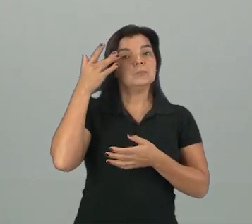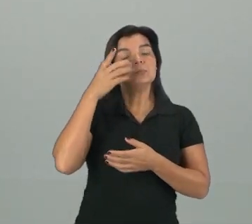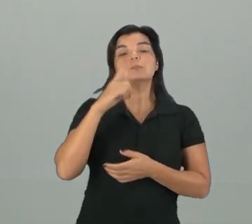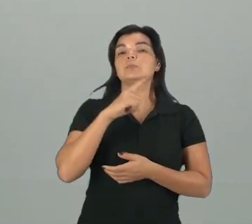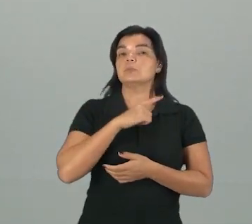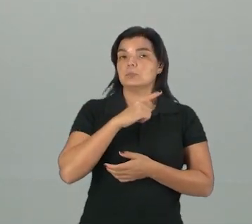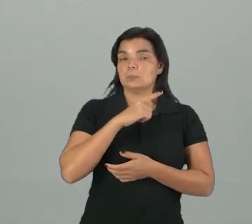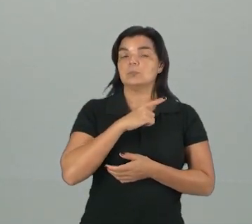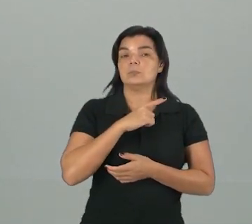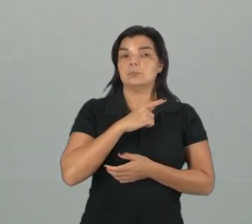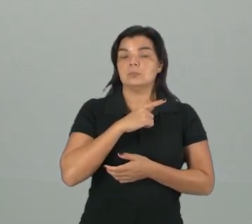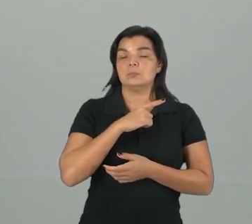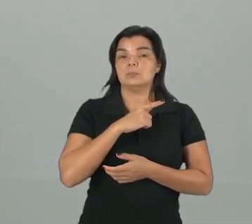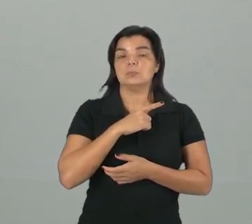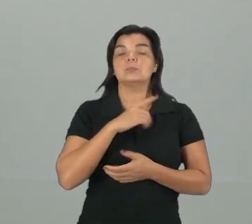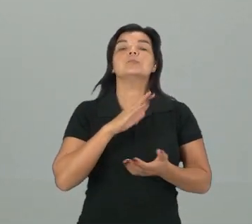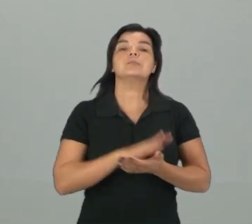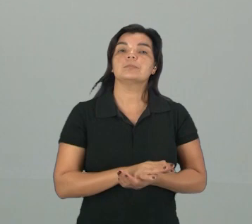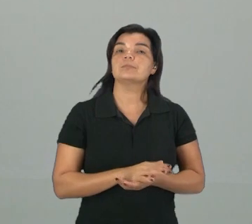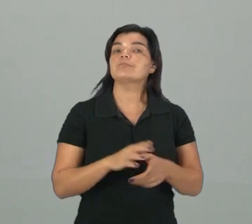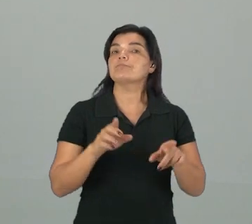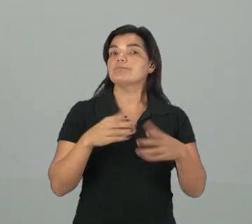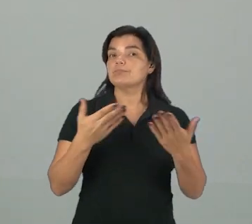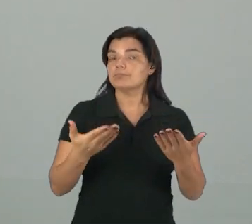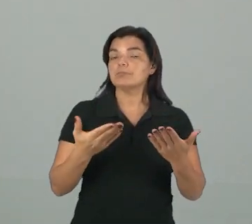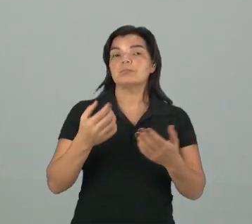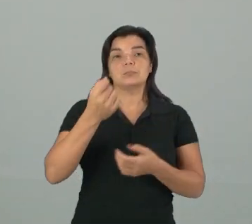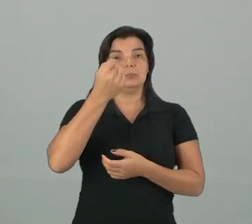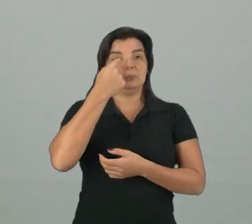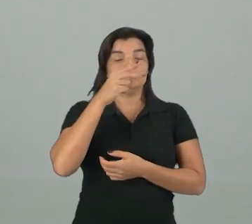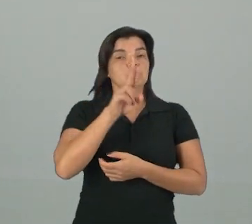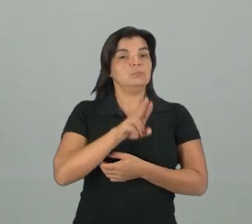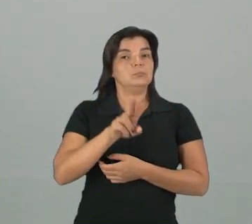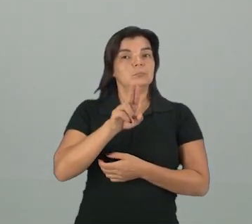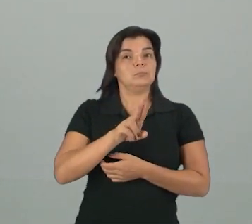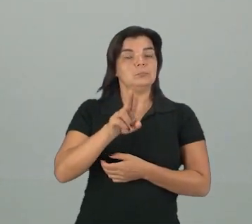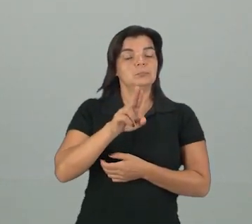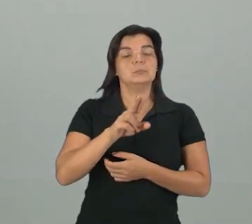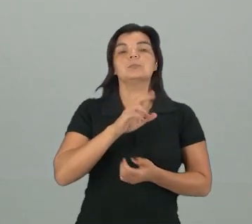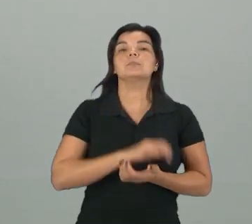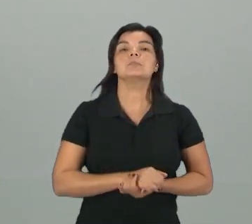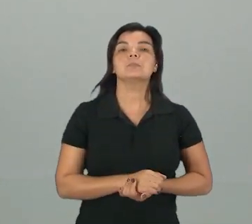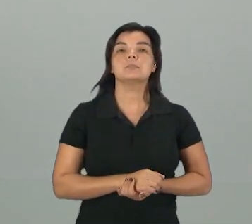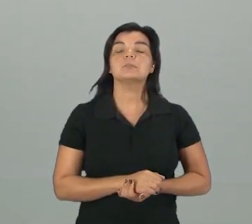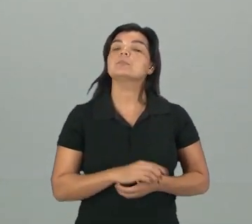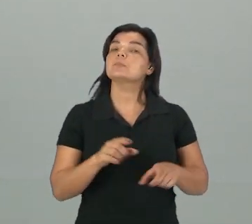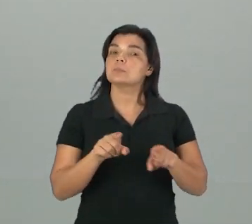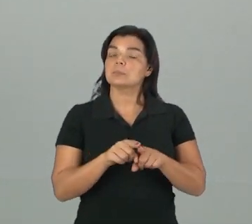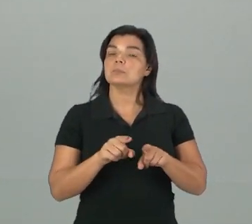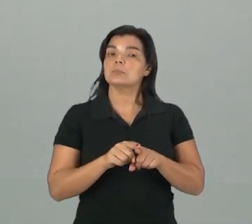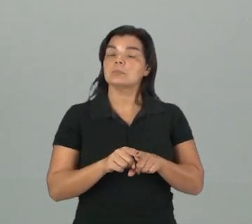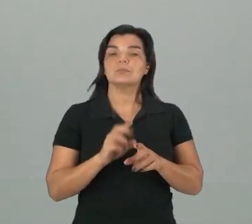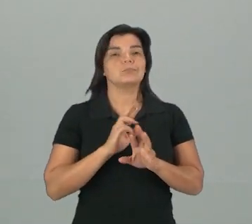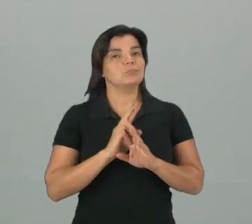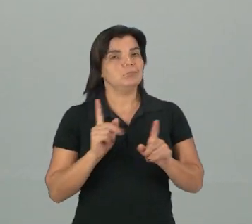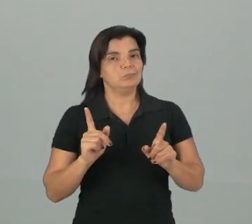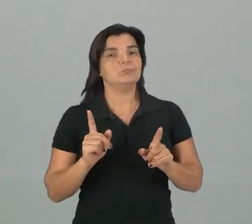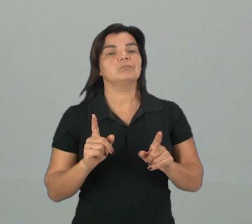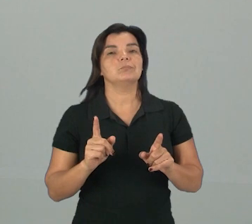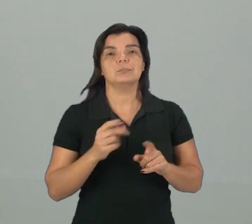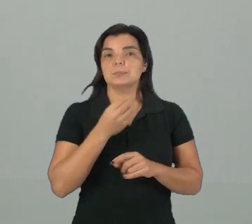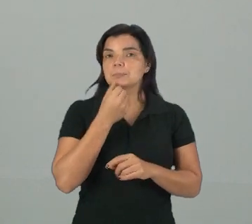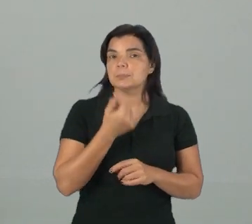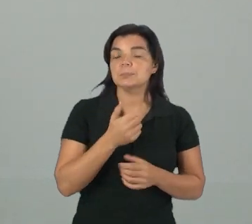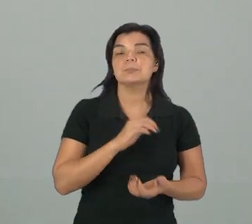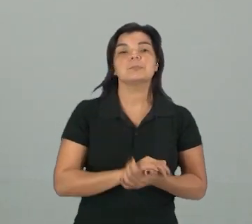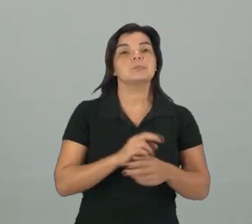você tenha tido no seu olho, dependendo do colírio que você opta por usar, vai ter um efeito reverso. Tudo